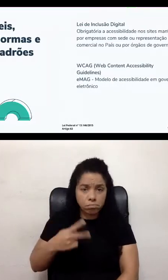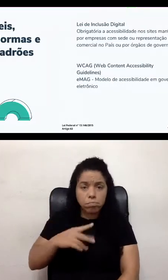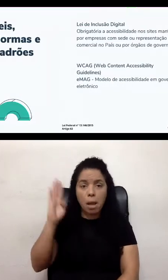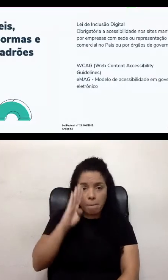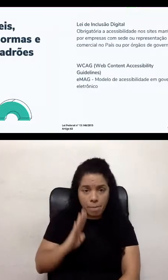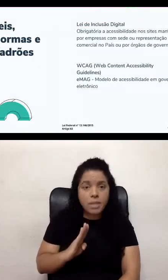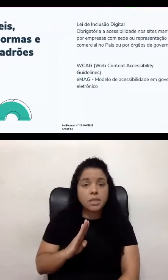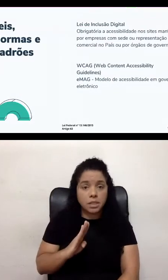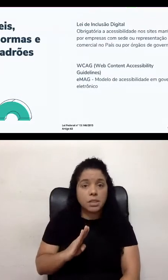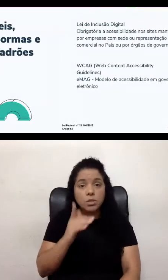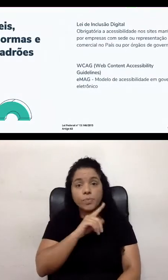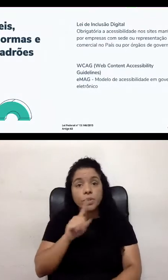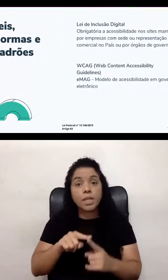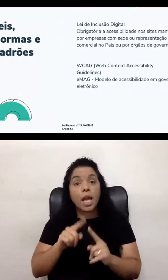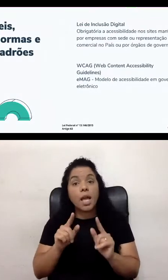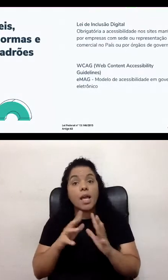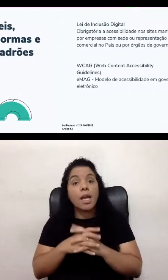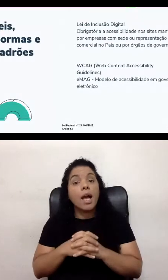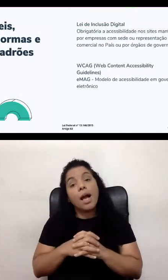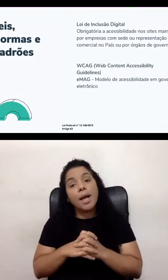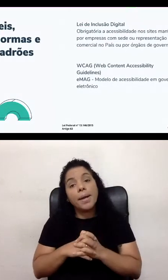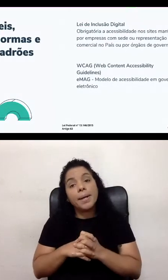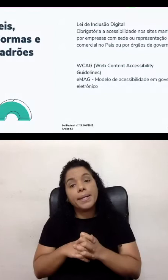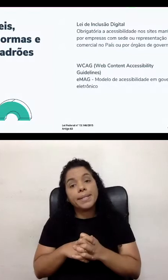e ela foi completamente...